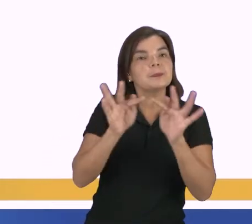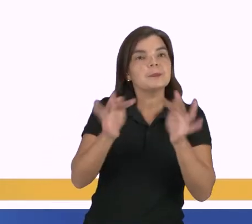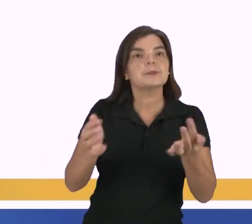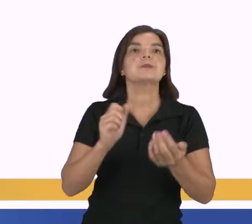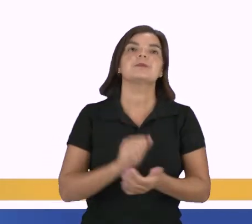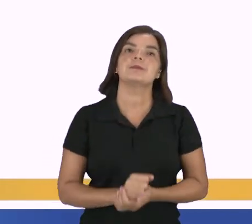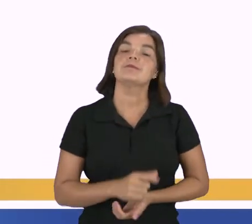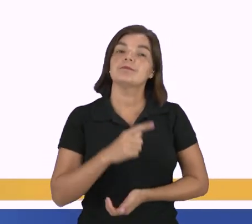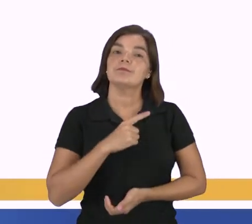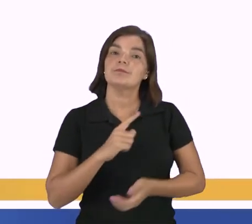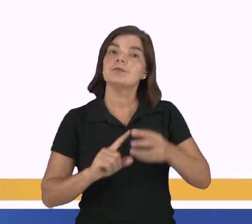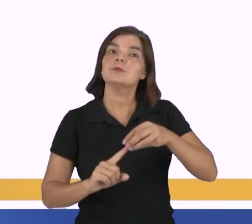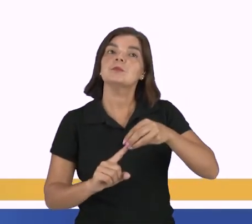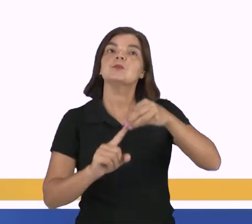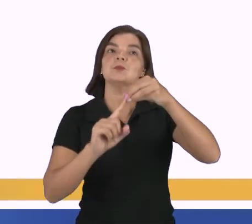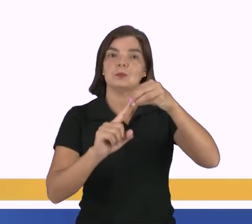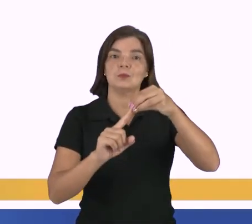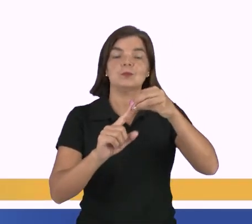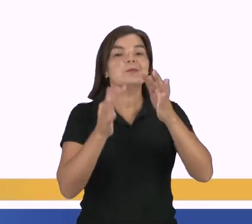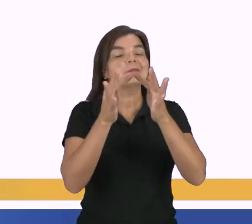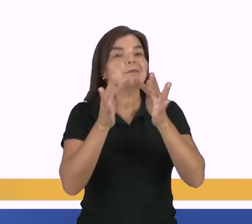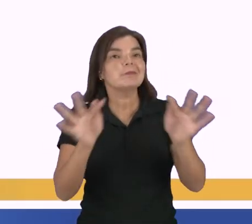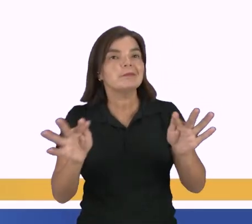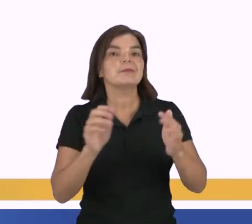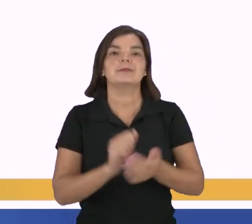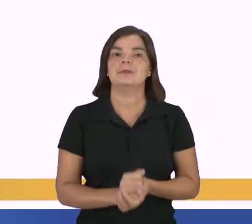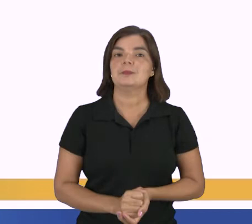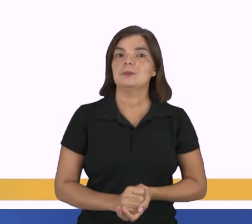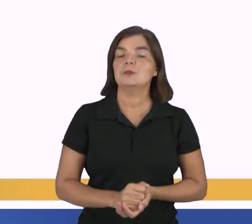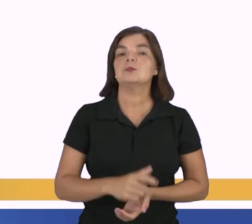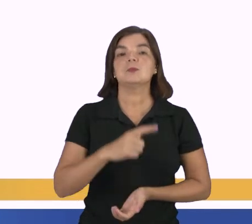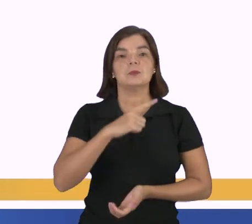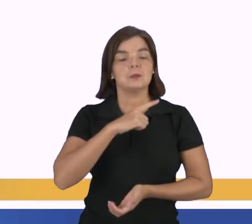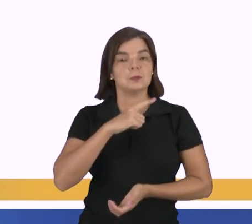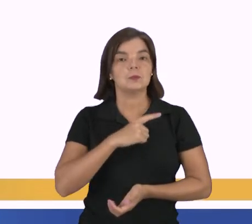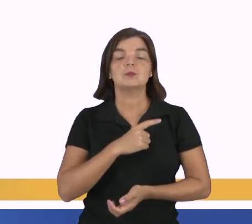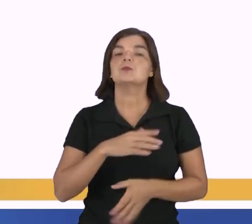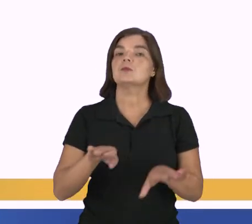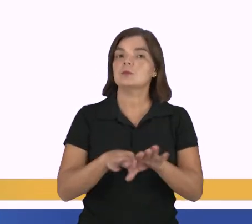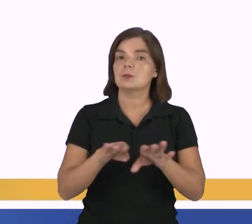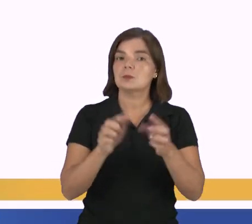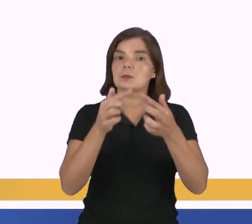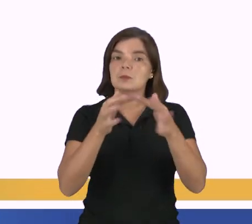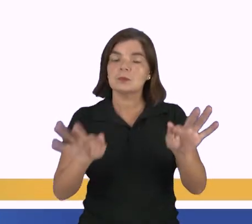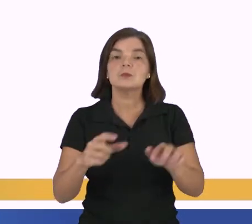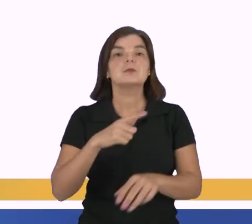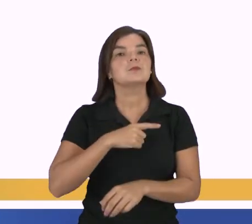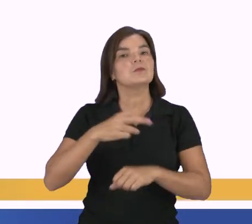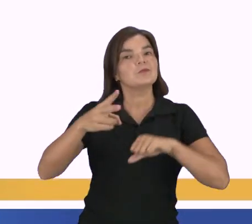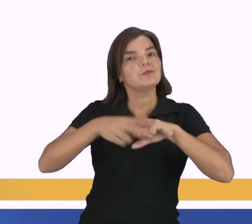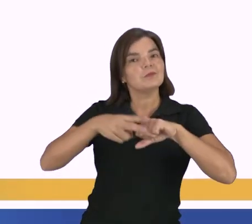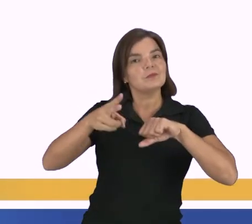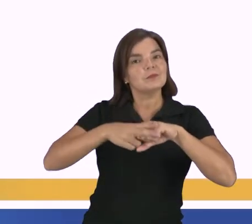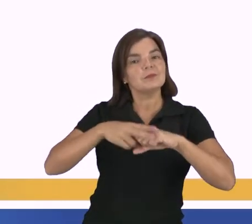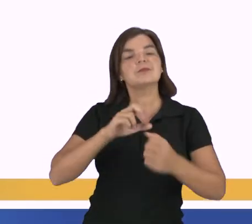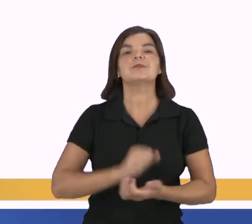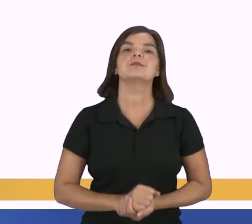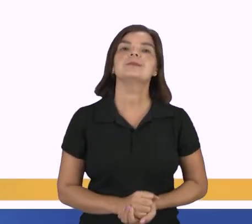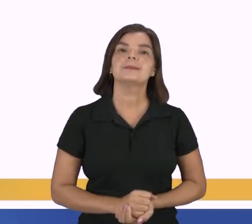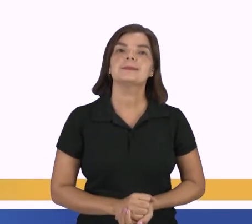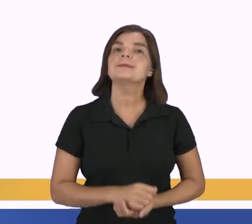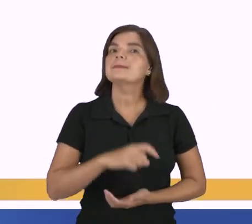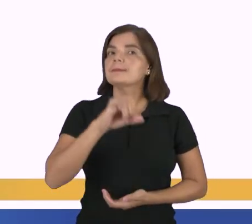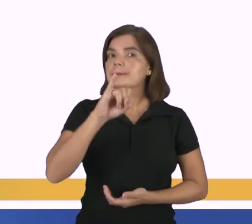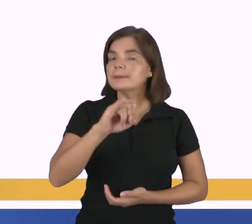Ele contém uma única oração, ou seja, nós sabemos que a oração ela precisa ter o quê? O verbo. Então